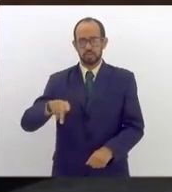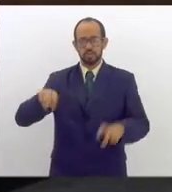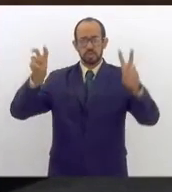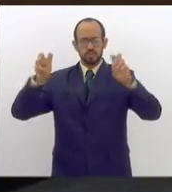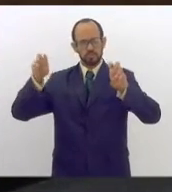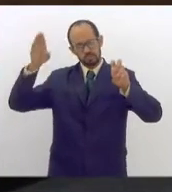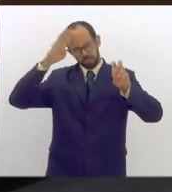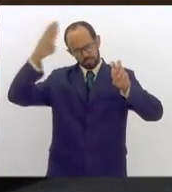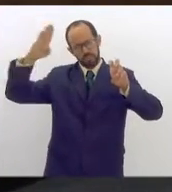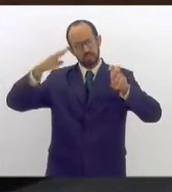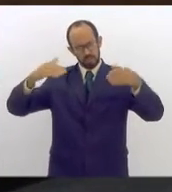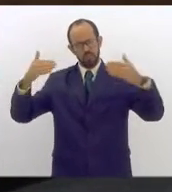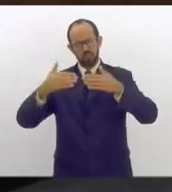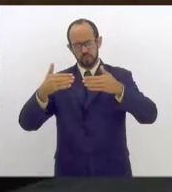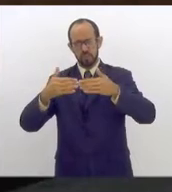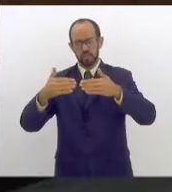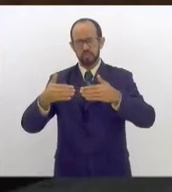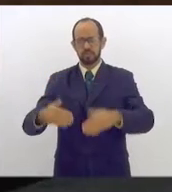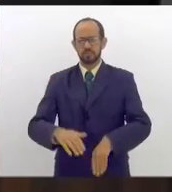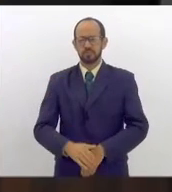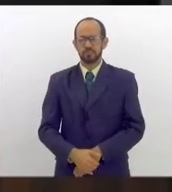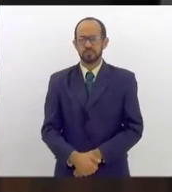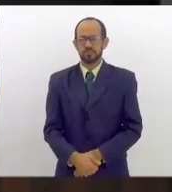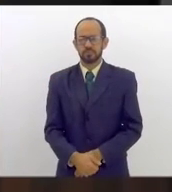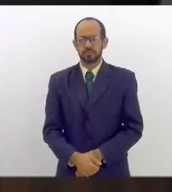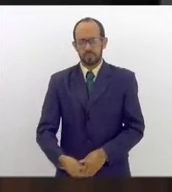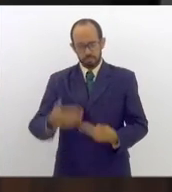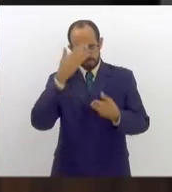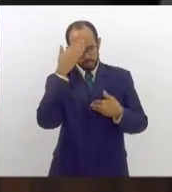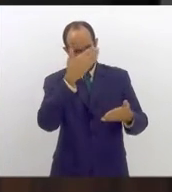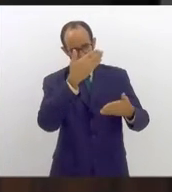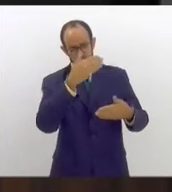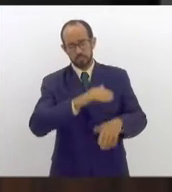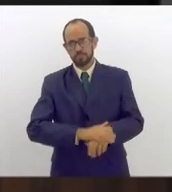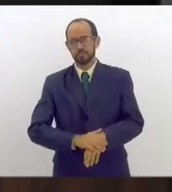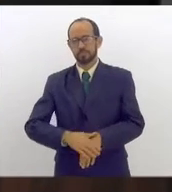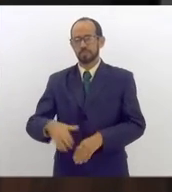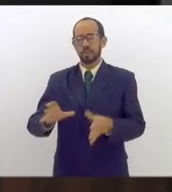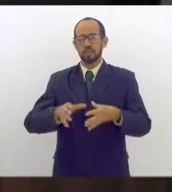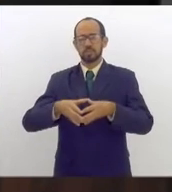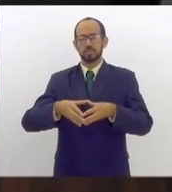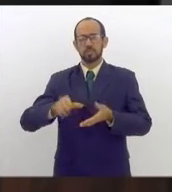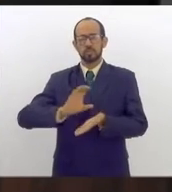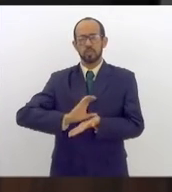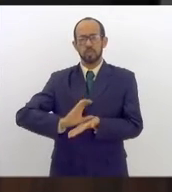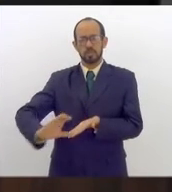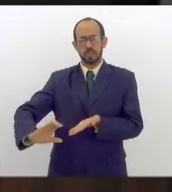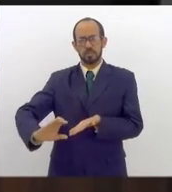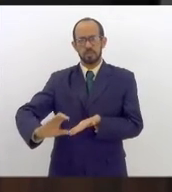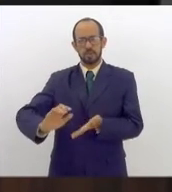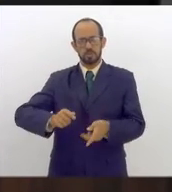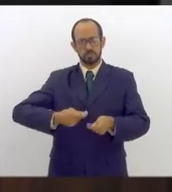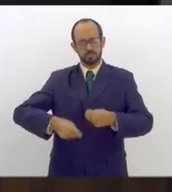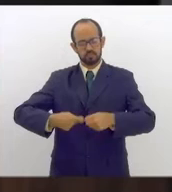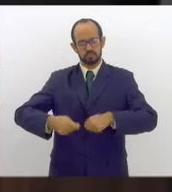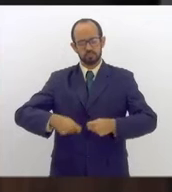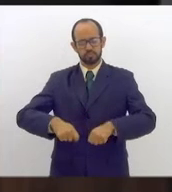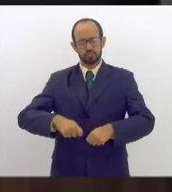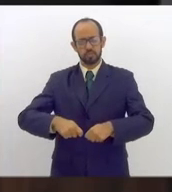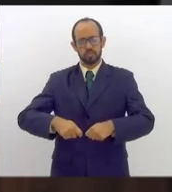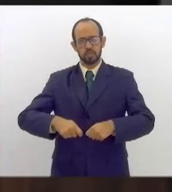mérito, favorável. Obrigada. Pela Comissão de Orçamento, Finanças, Fiscalização Financeira e Controle,